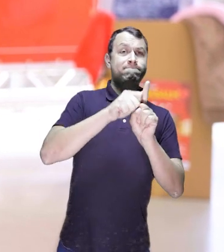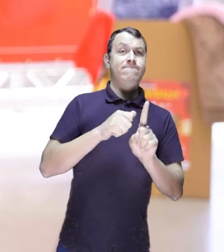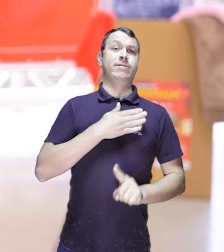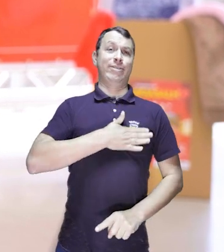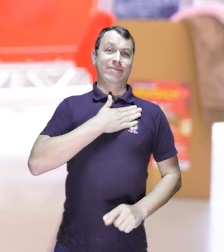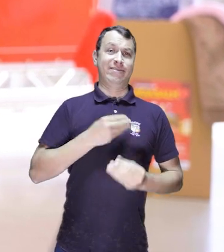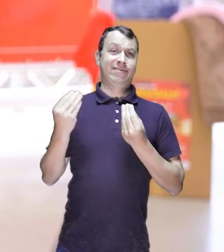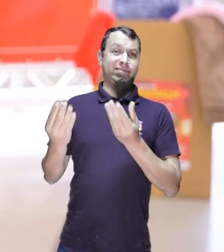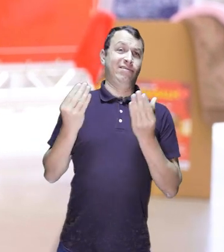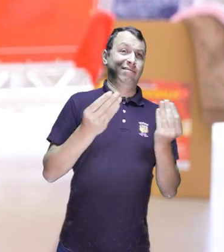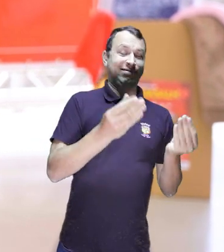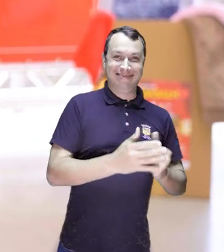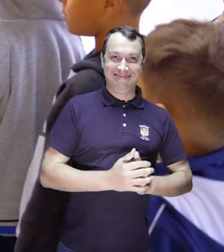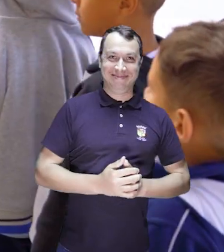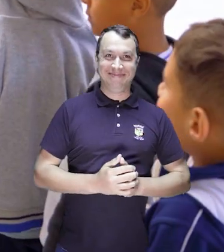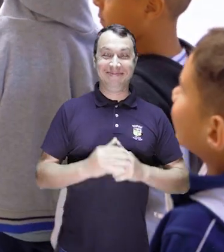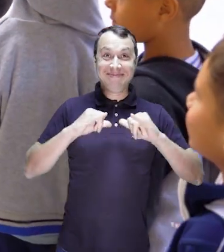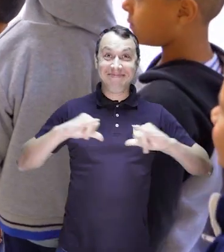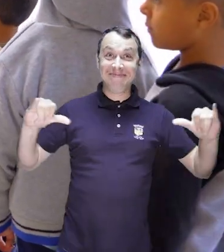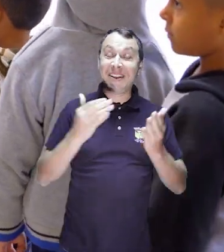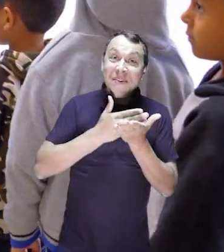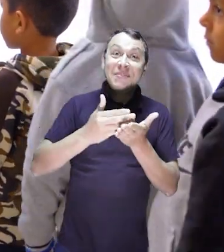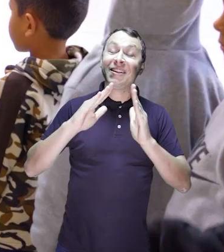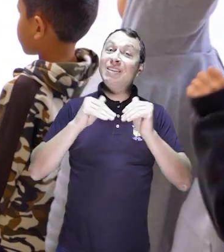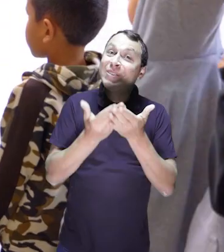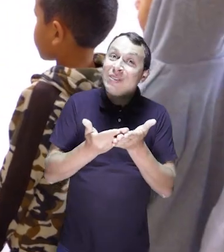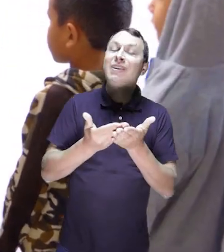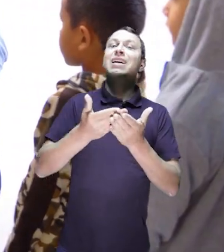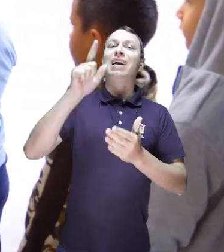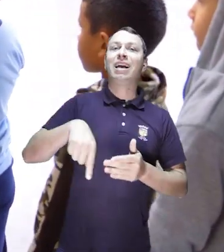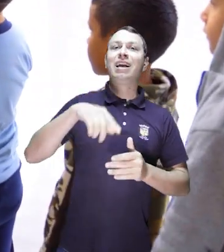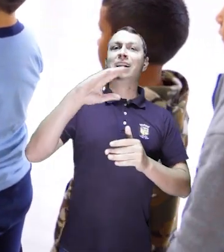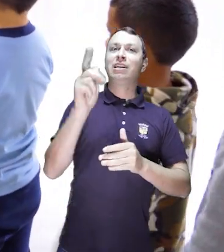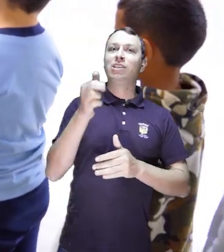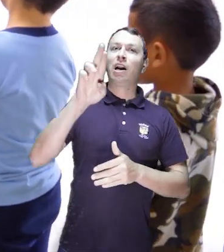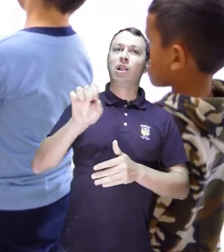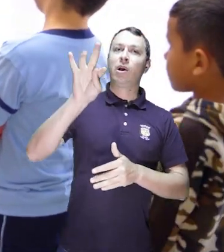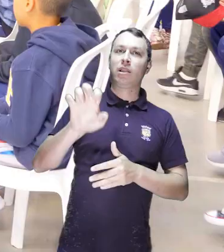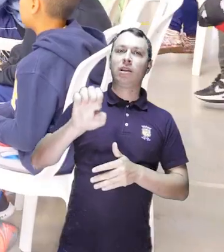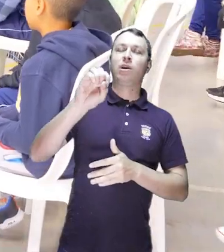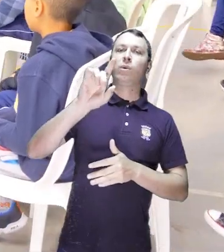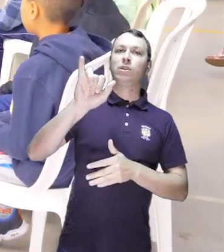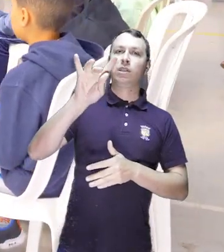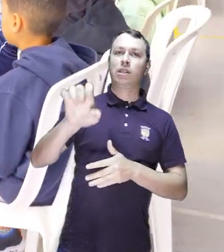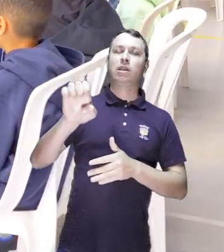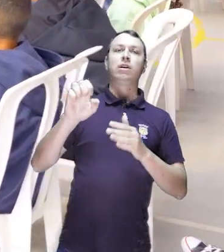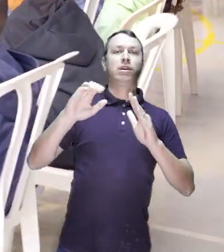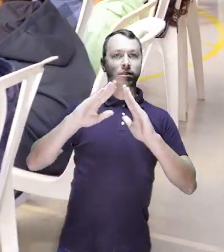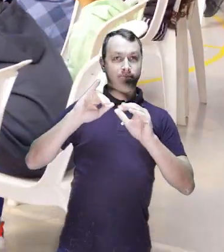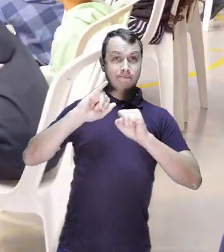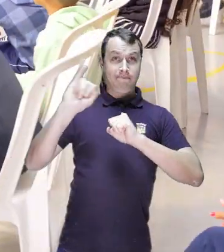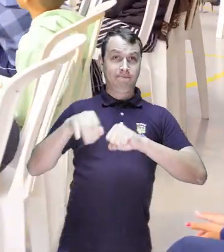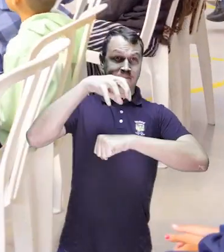de agosto acontecer essas 3 entregas. O lançamento da campanha foi feito na Escola Municipal Odile Charlotte Lote Brungé, no Jardim